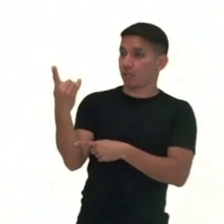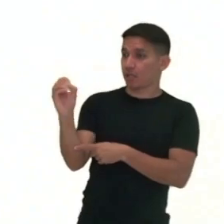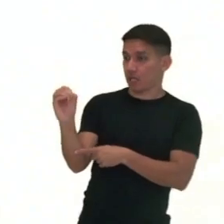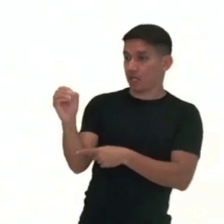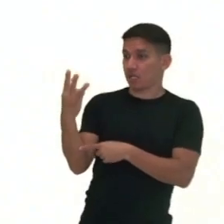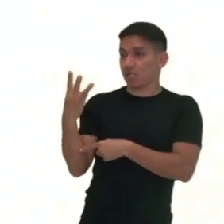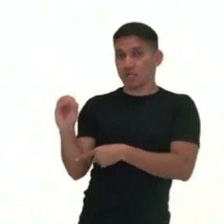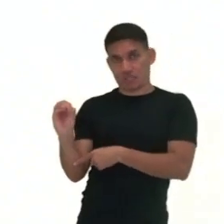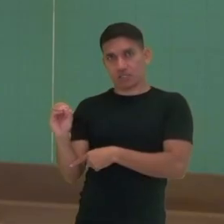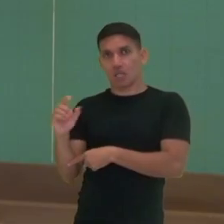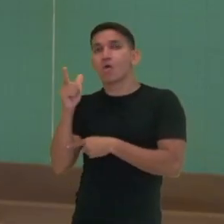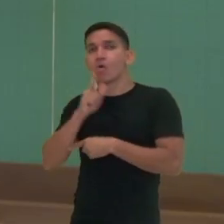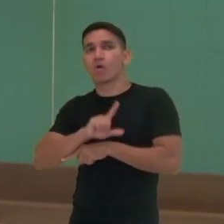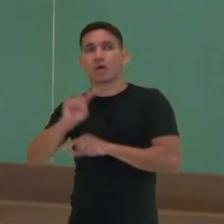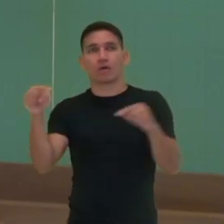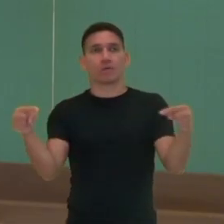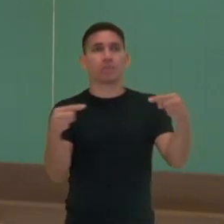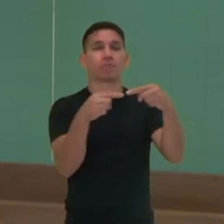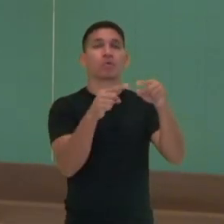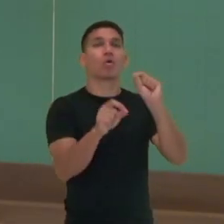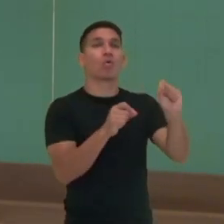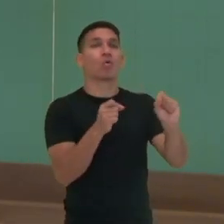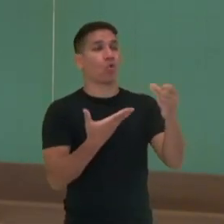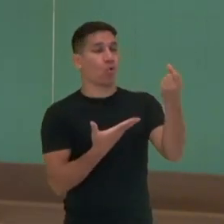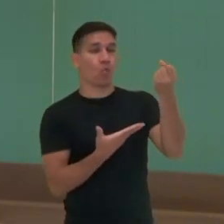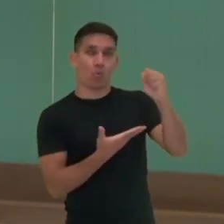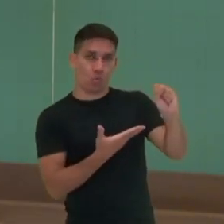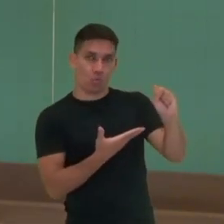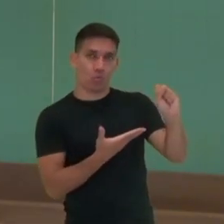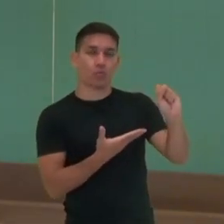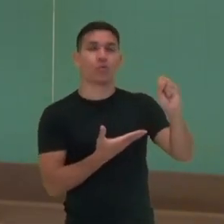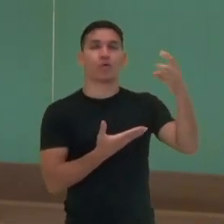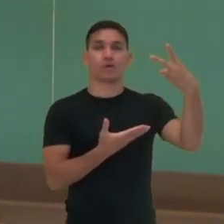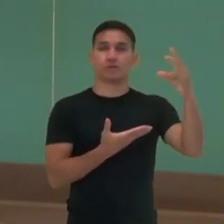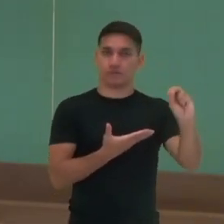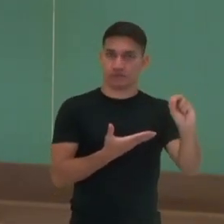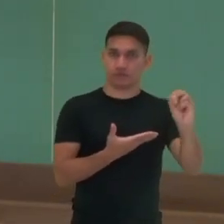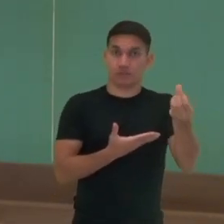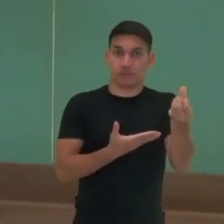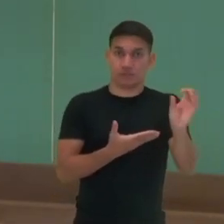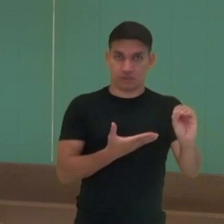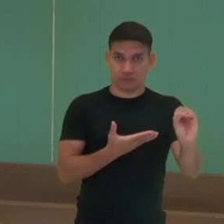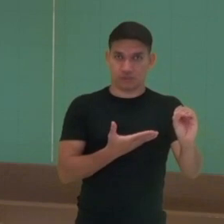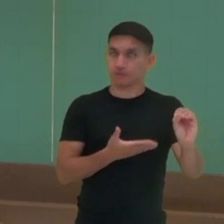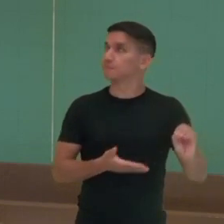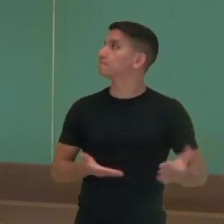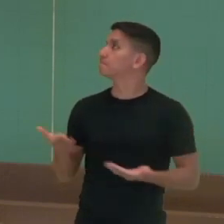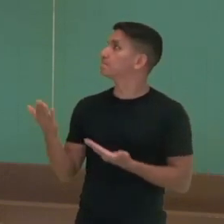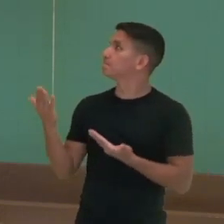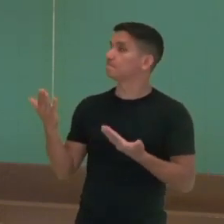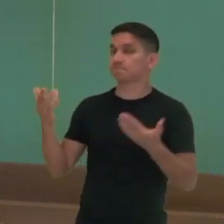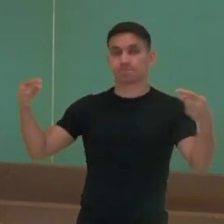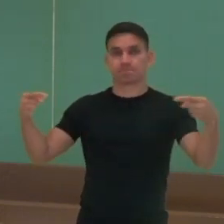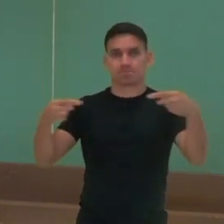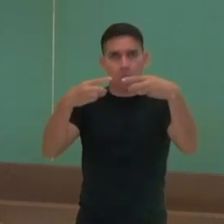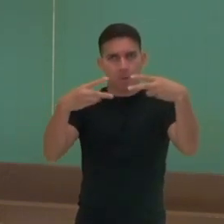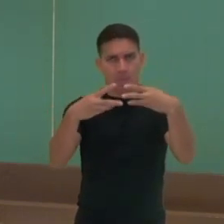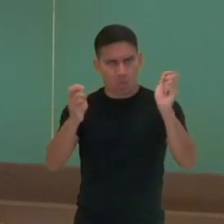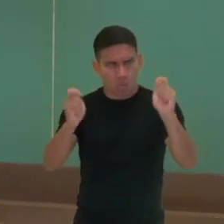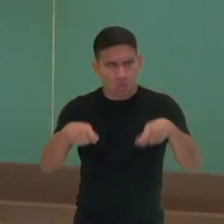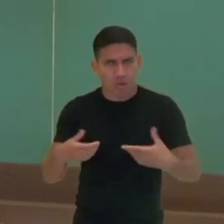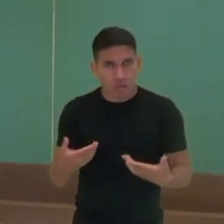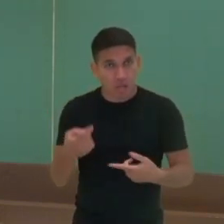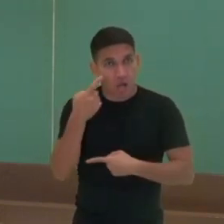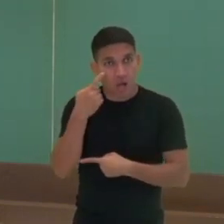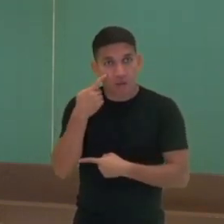são diretamente proporcionais aos valores, aos números 8, 20 e 60.